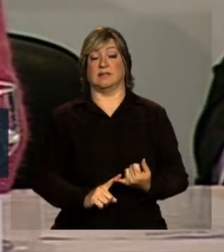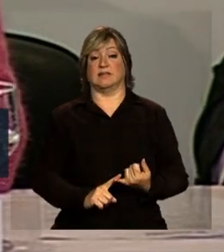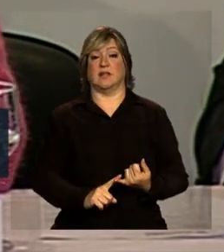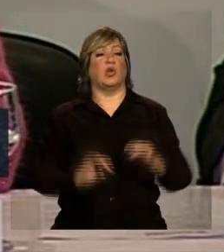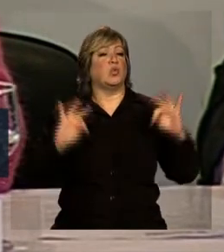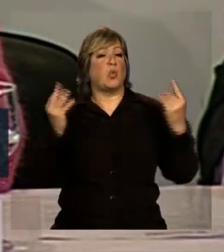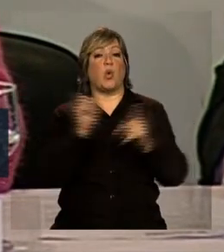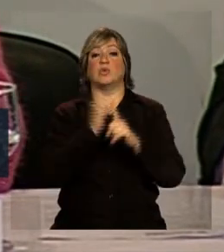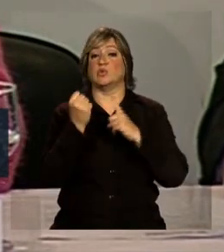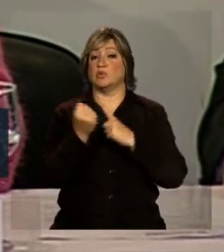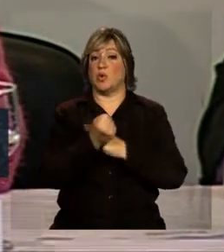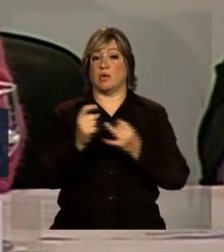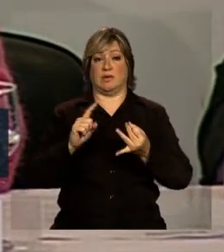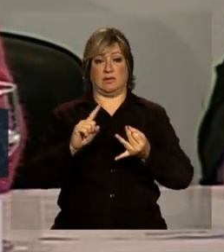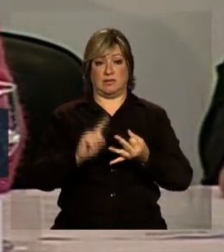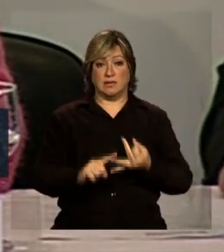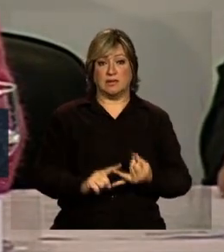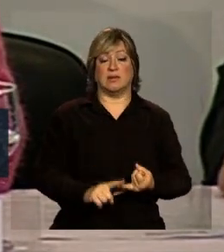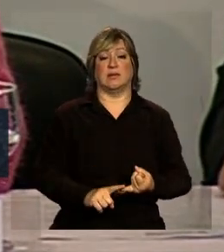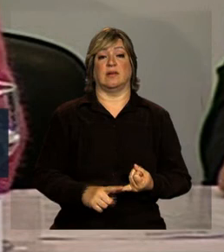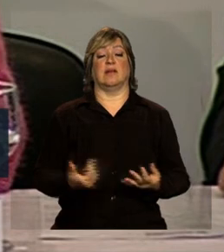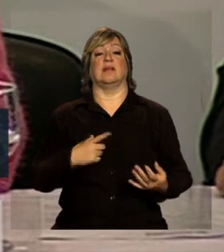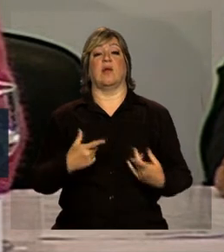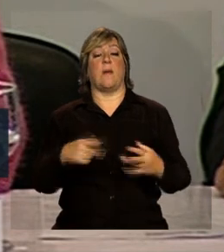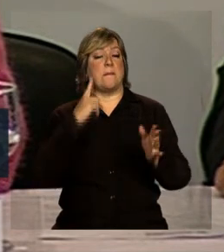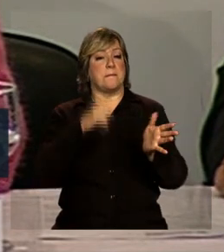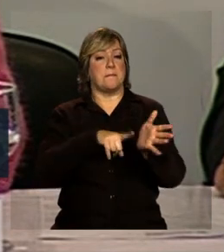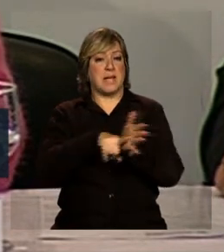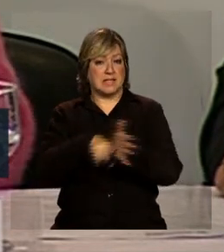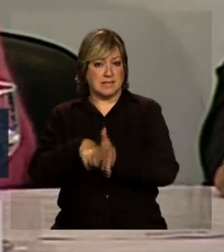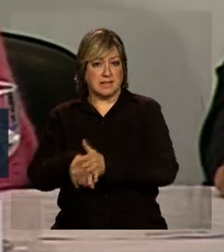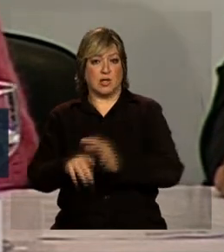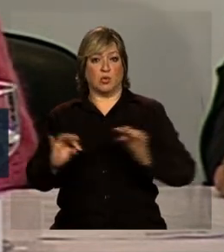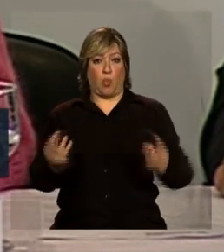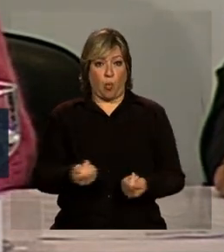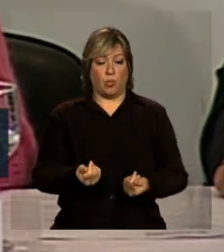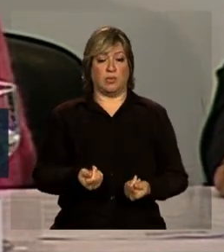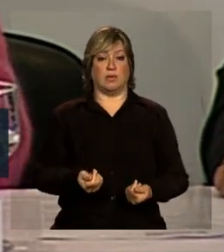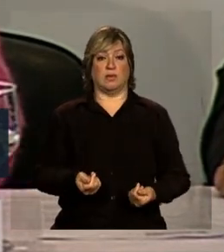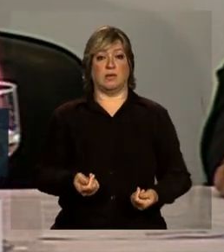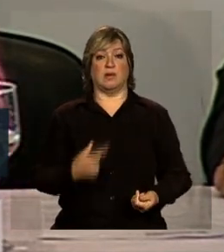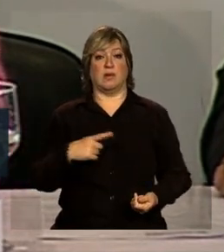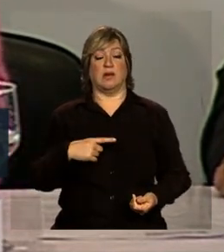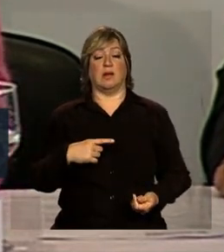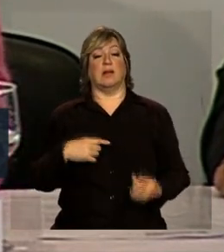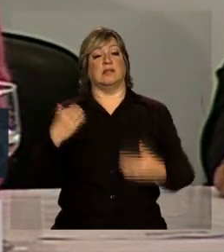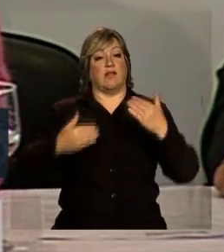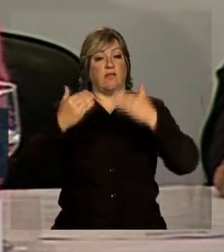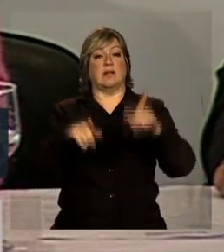toda a sociedade nessa pesquisa e nessas pesquisas todas que vão ser desenvolvidas